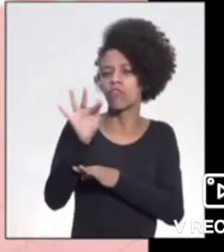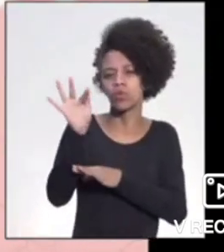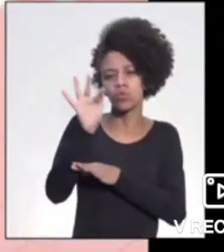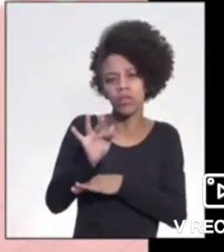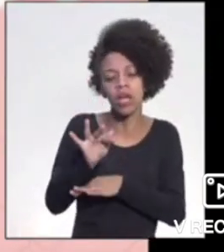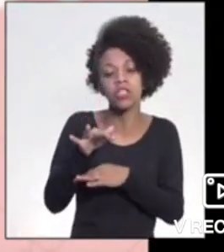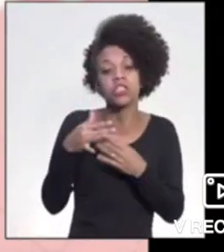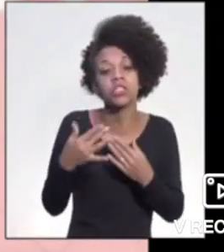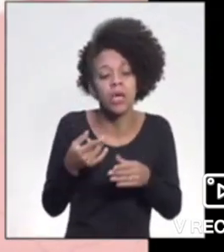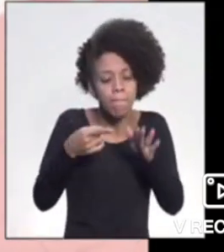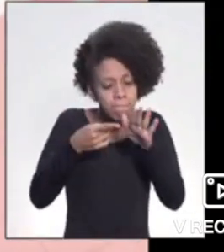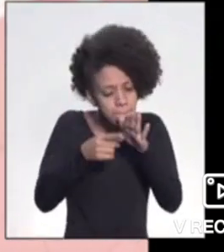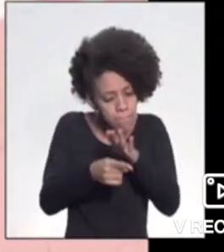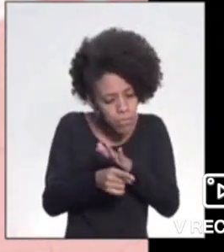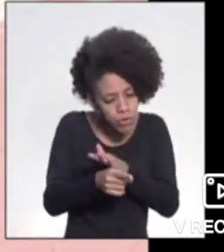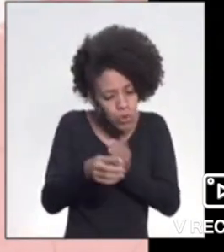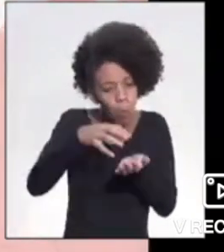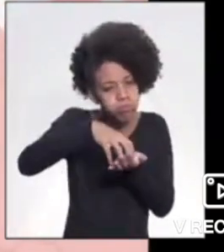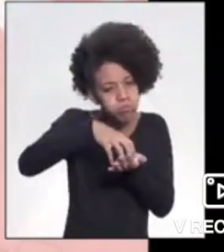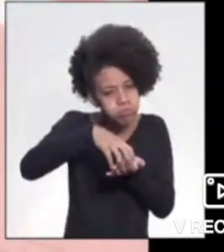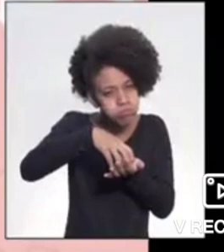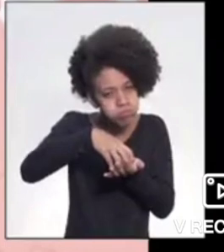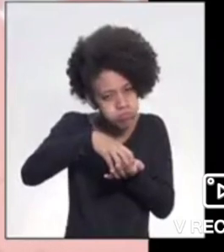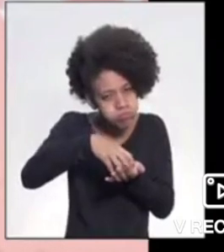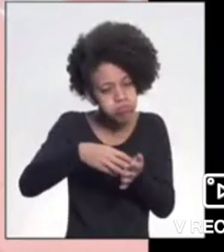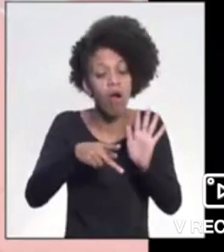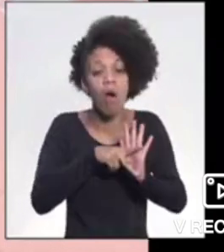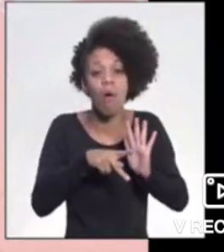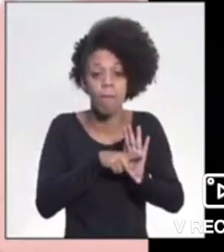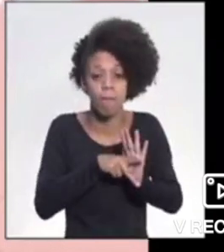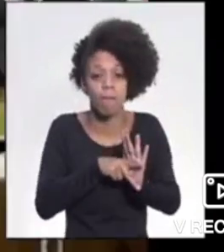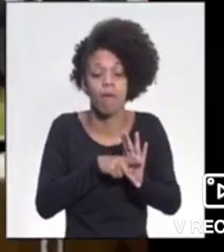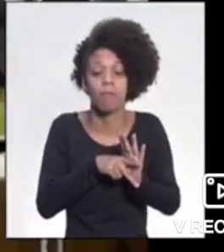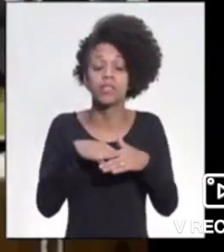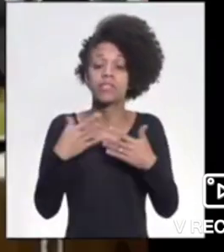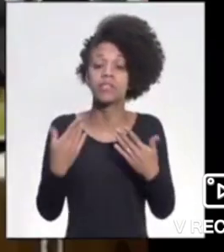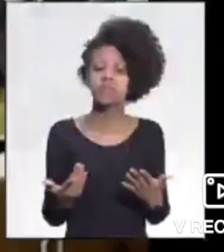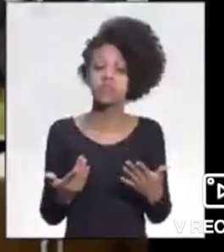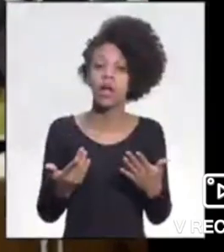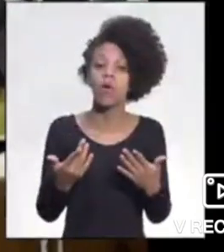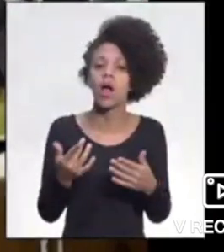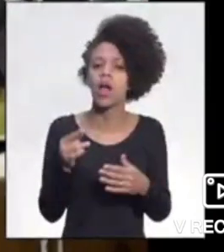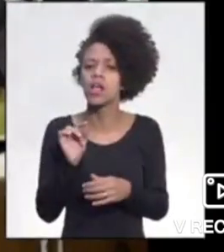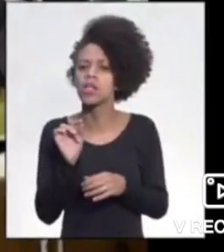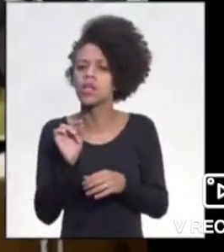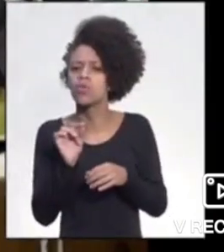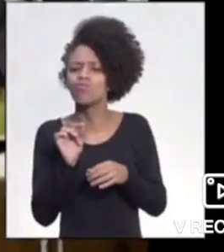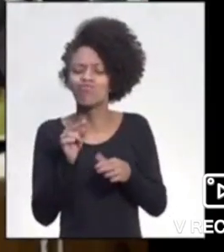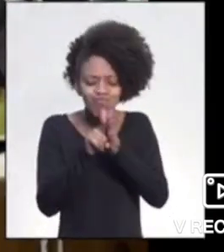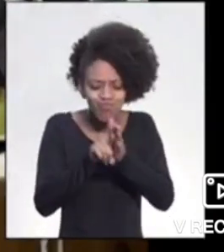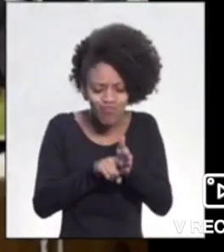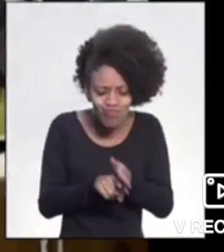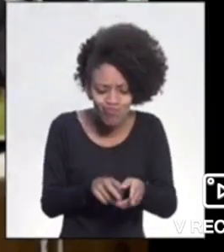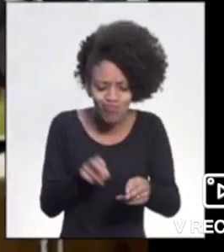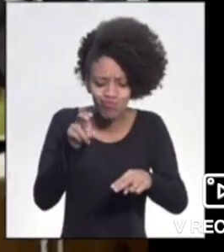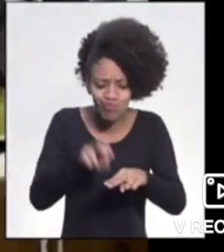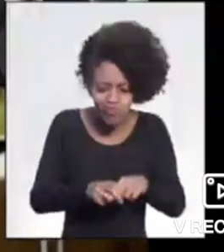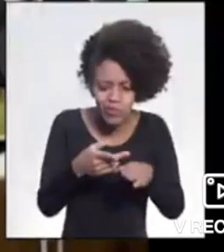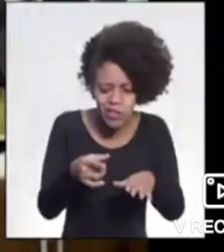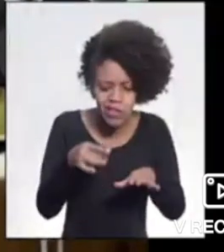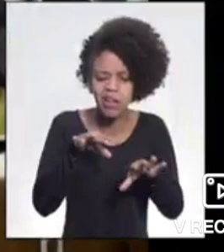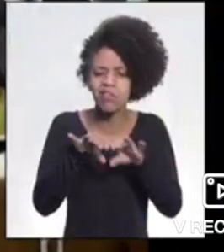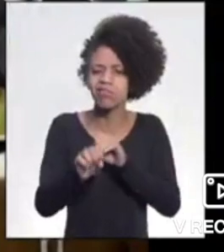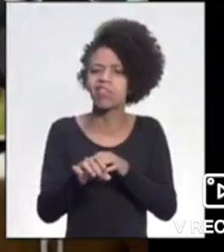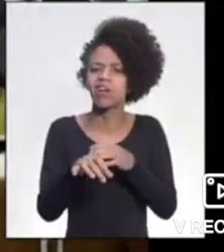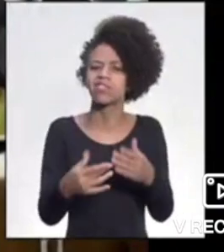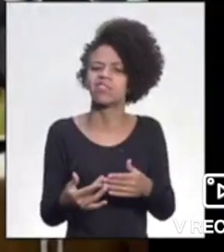aprofundar o modelo atômico do pudim de passas com o próprio Thomson. Contudo, sua estada em Cambridge foi uma decepção. Thomson propôs trabalhos